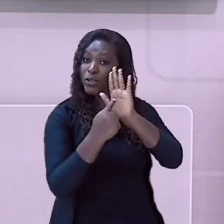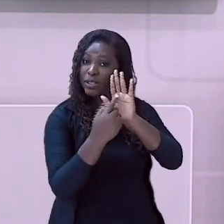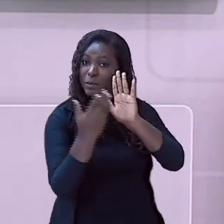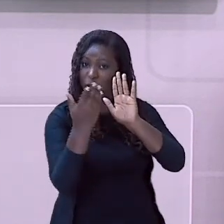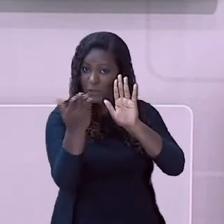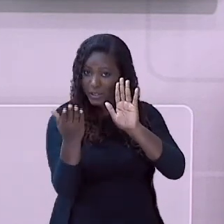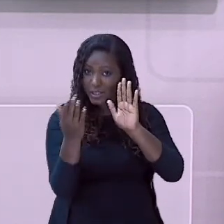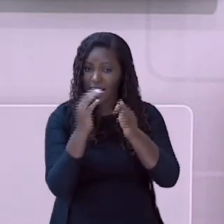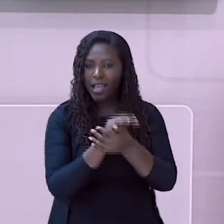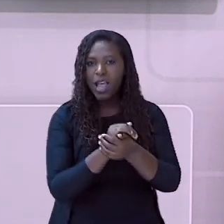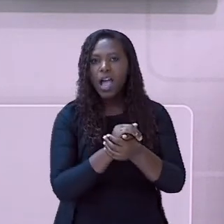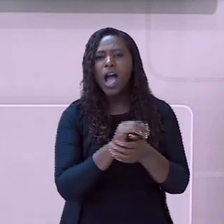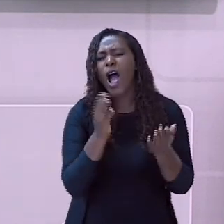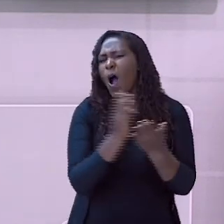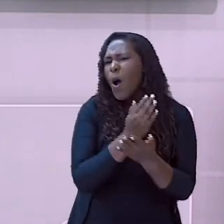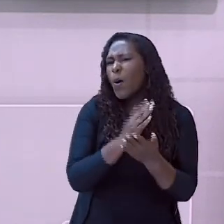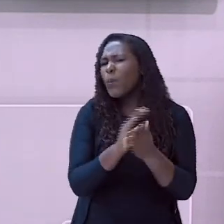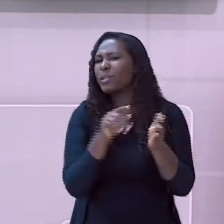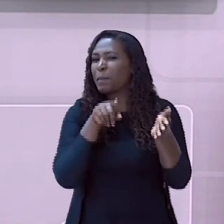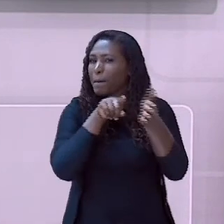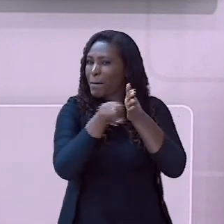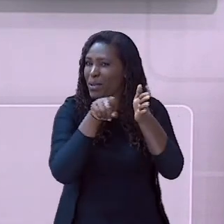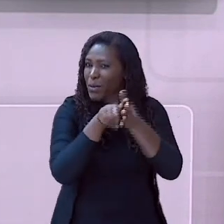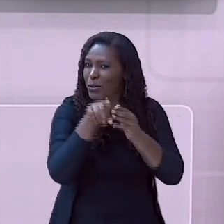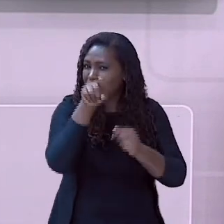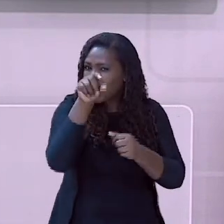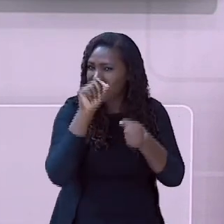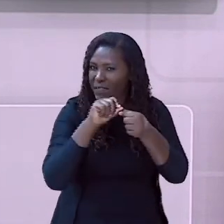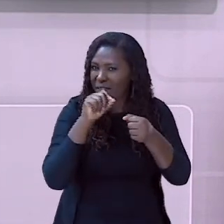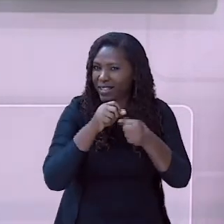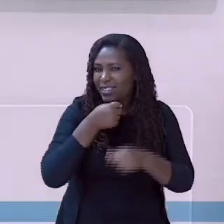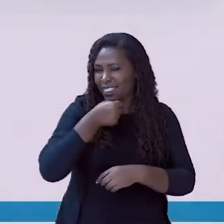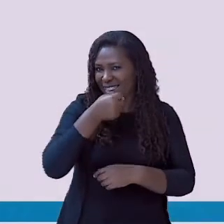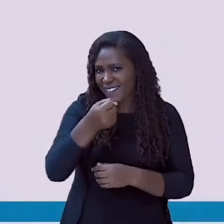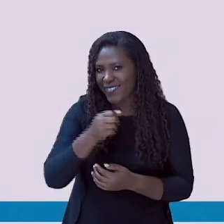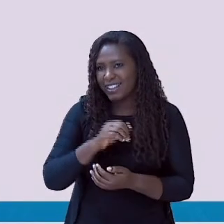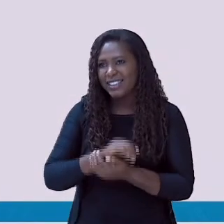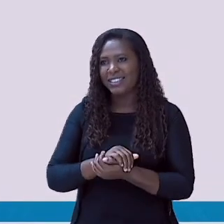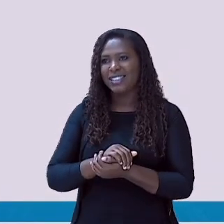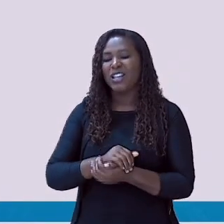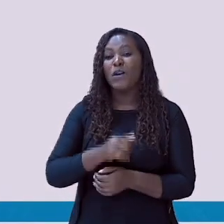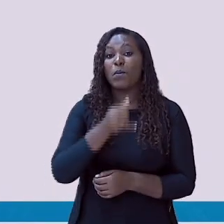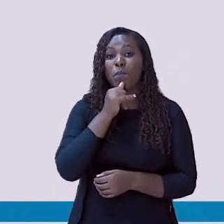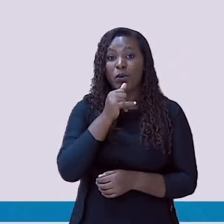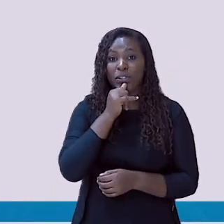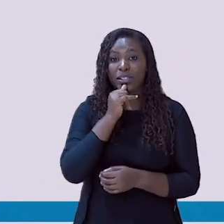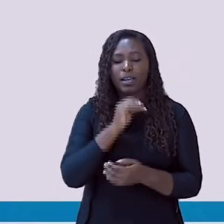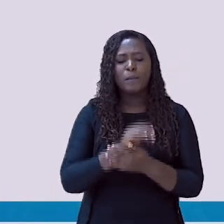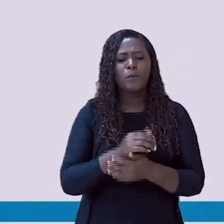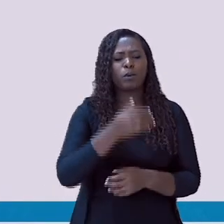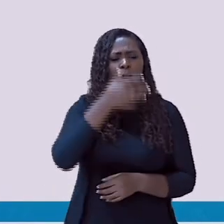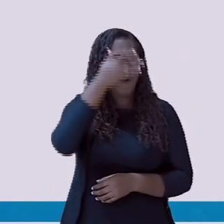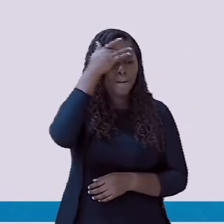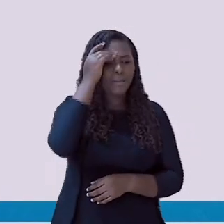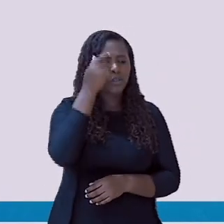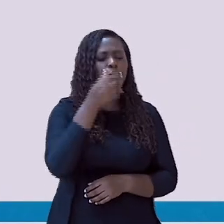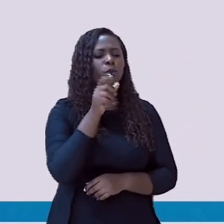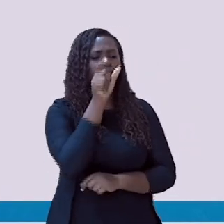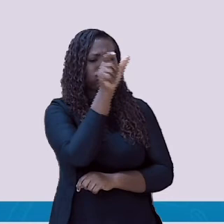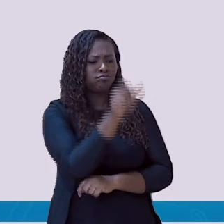sua entrevista. Bom, qual a função do entrevistado? O que o entrevistado